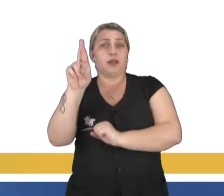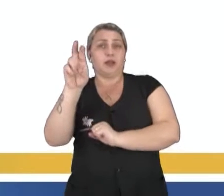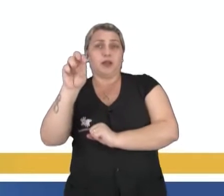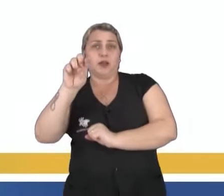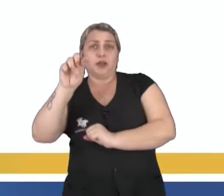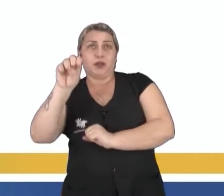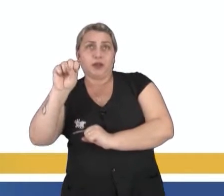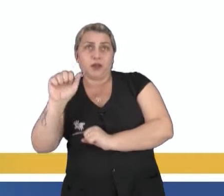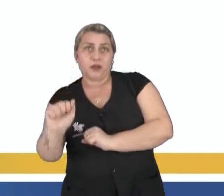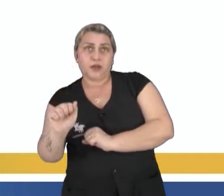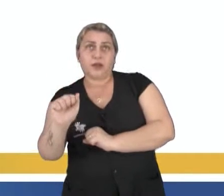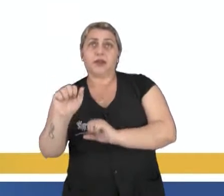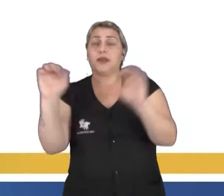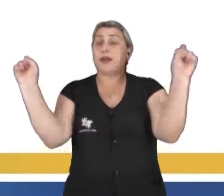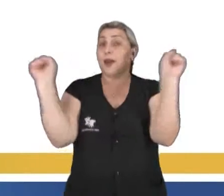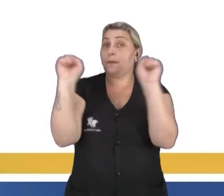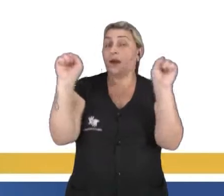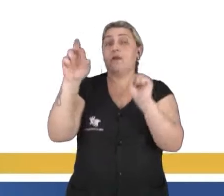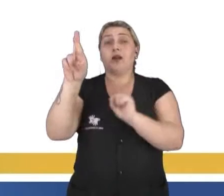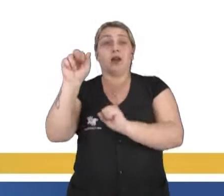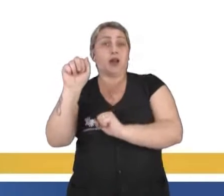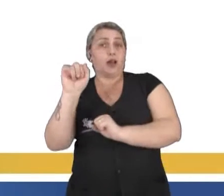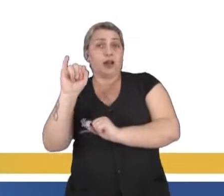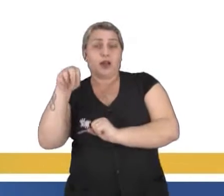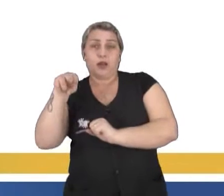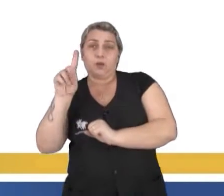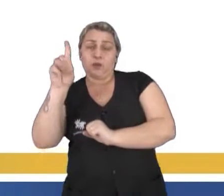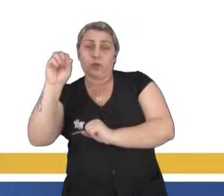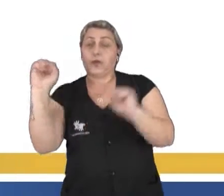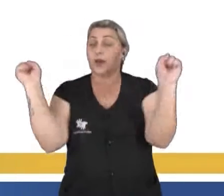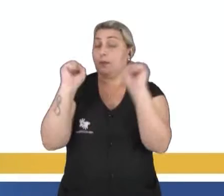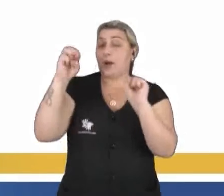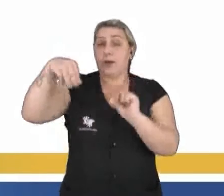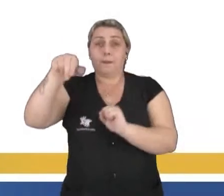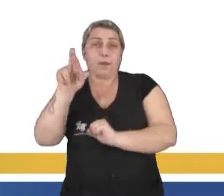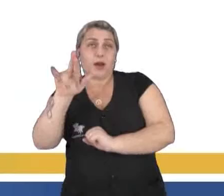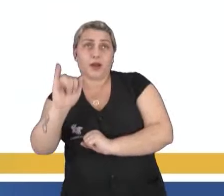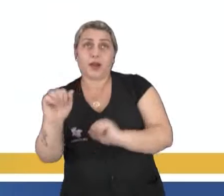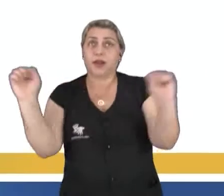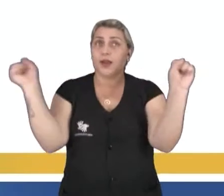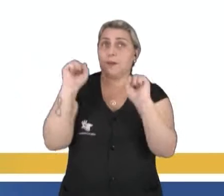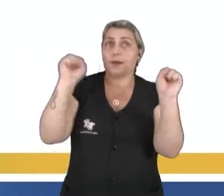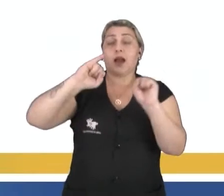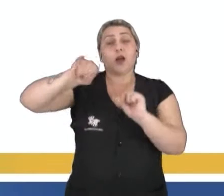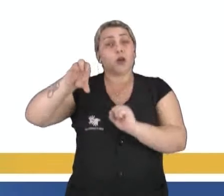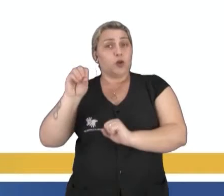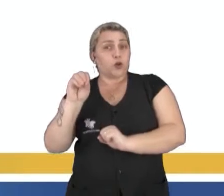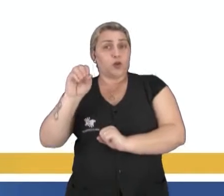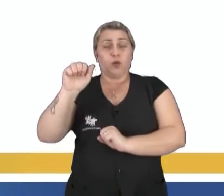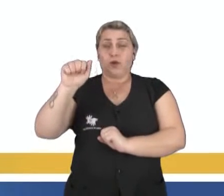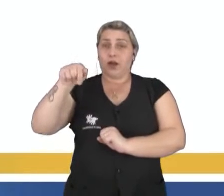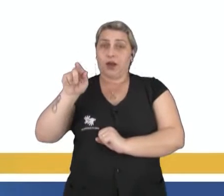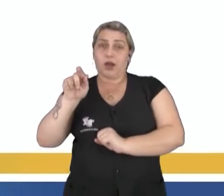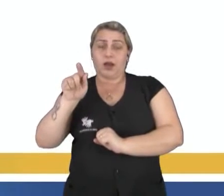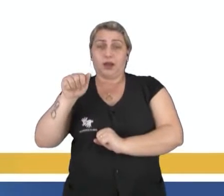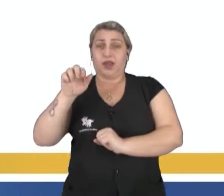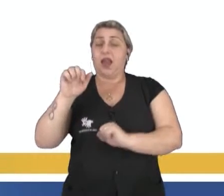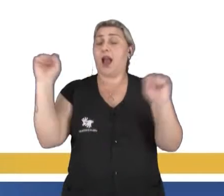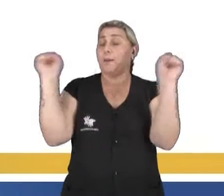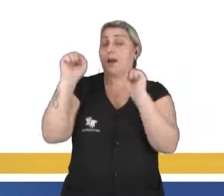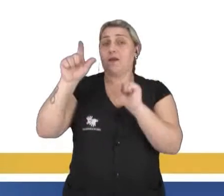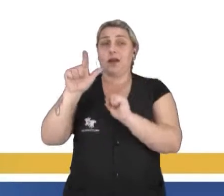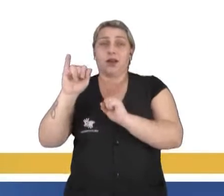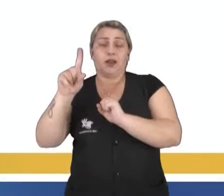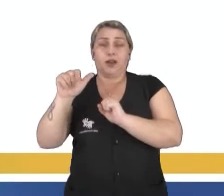Teresa que amava Raimundo que amava Maria que amava Joaquim que amava Lili